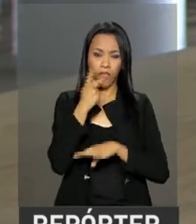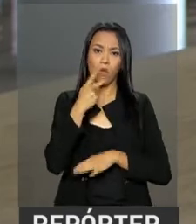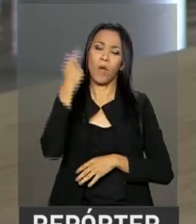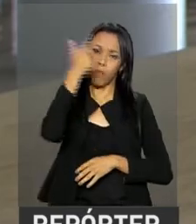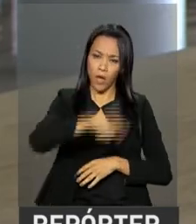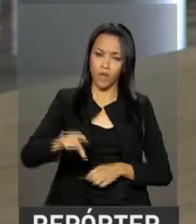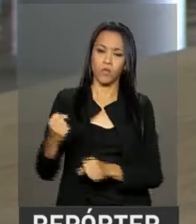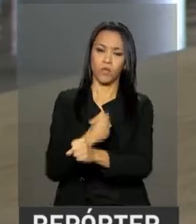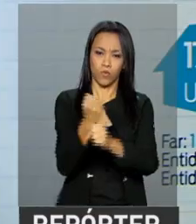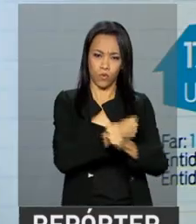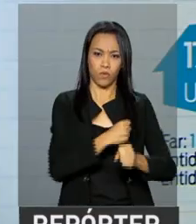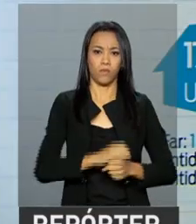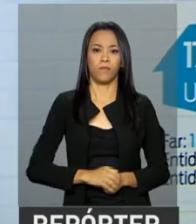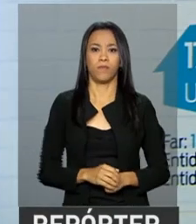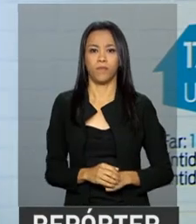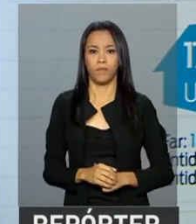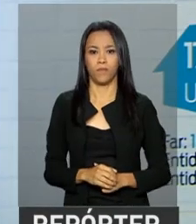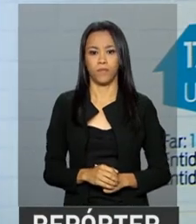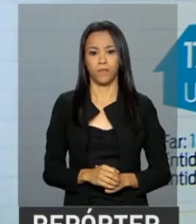mais